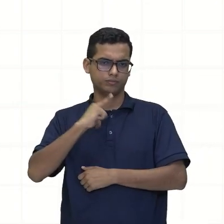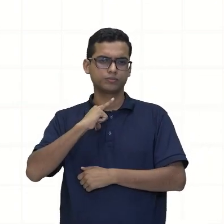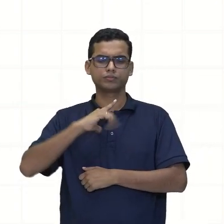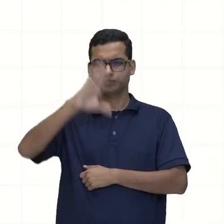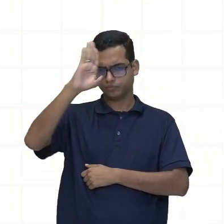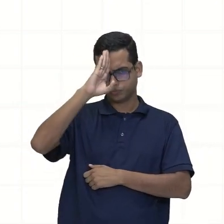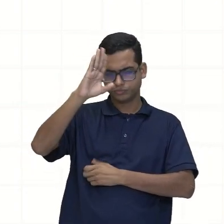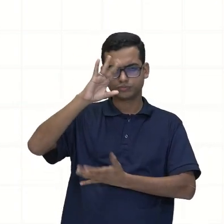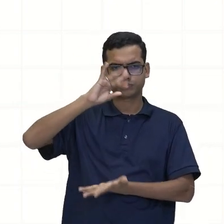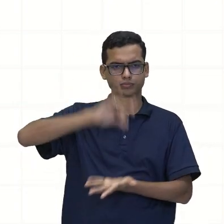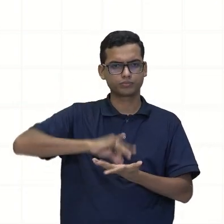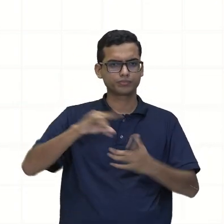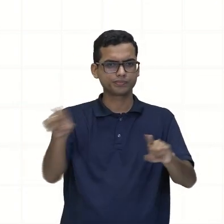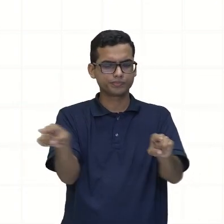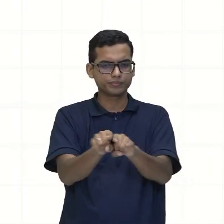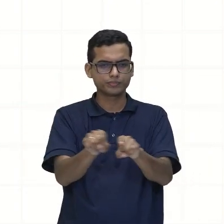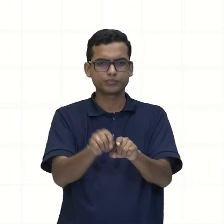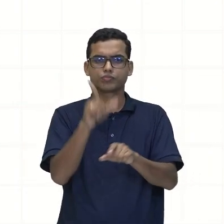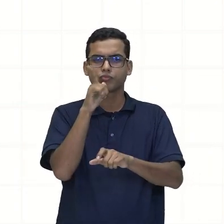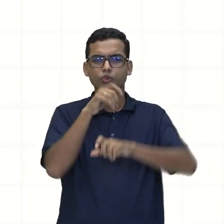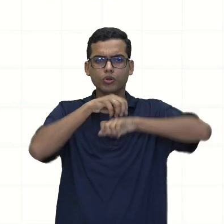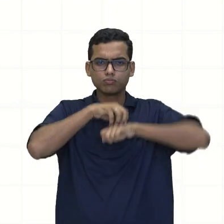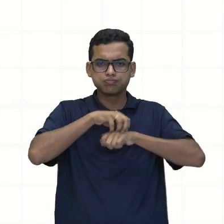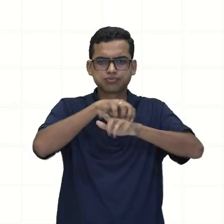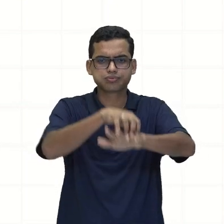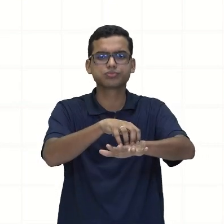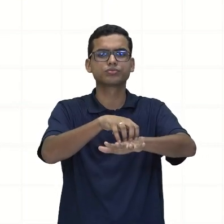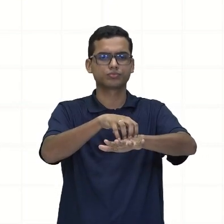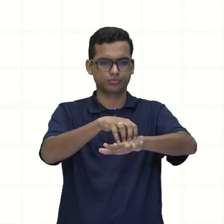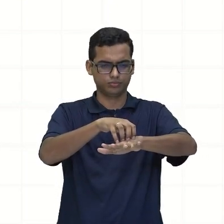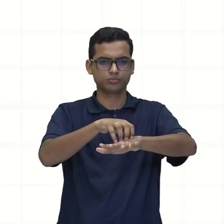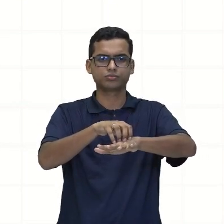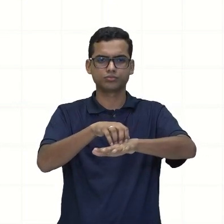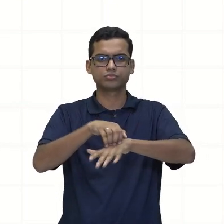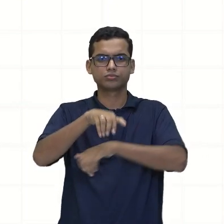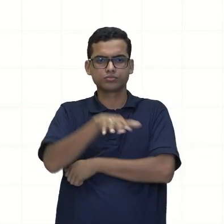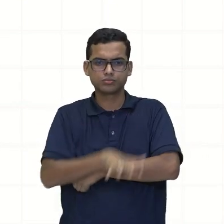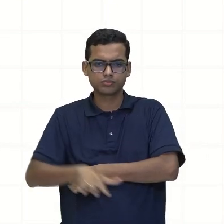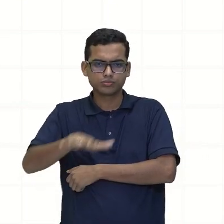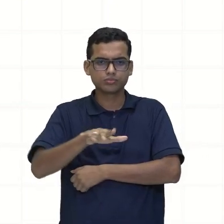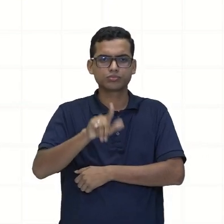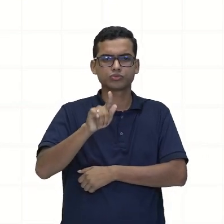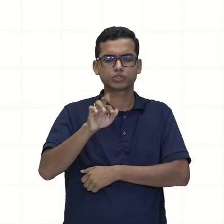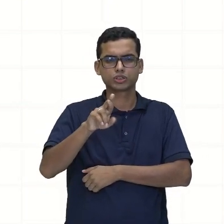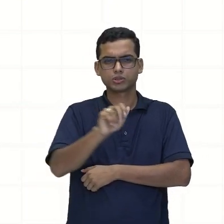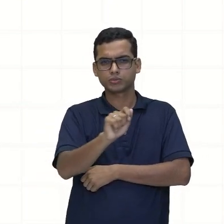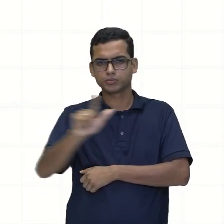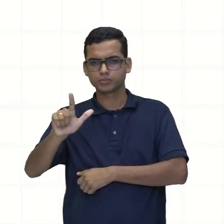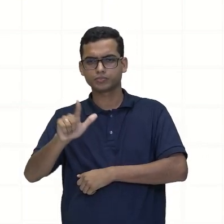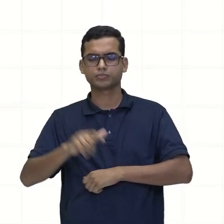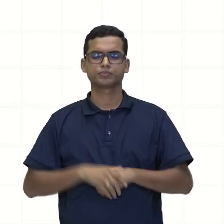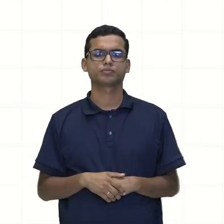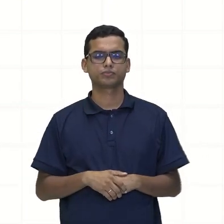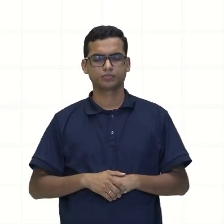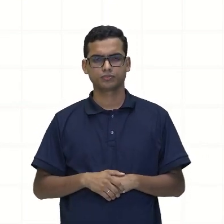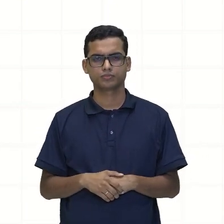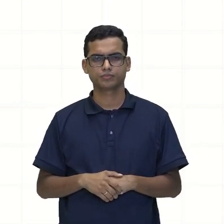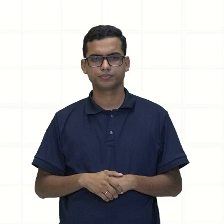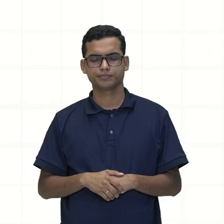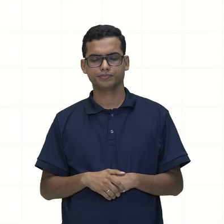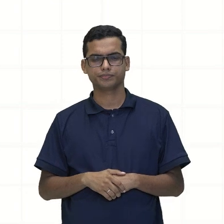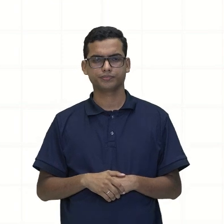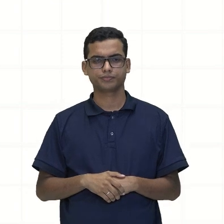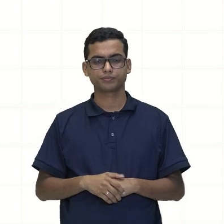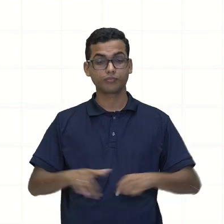predominância do abastecimento de água proveniente da rede geral. Nós temos também o abastecimento